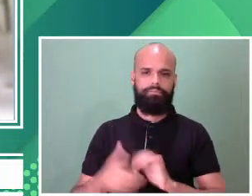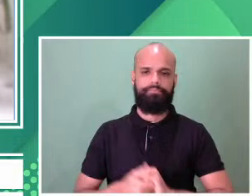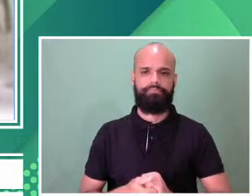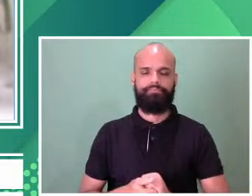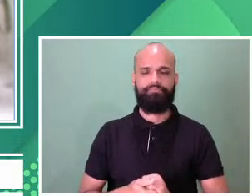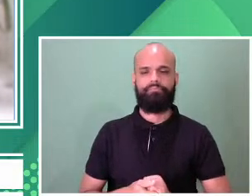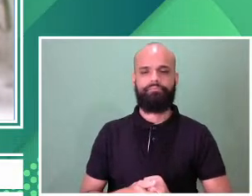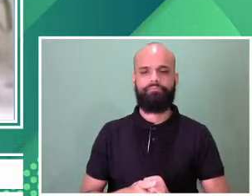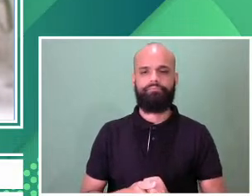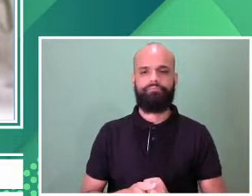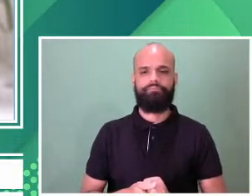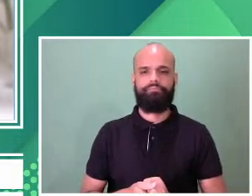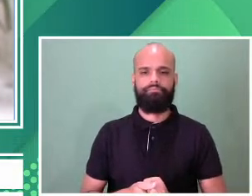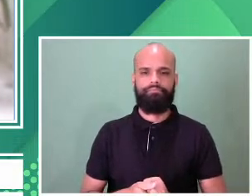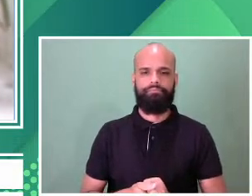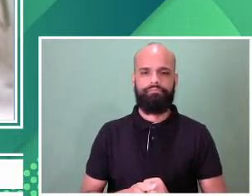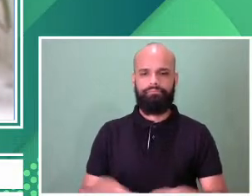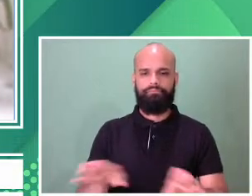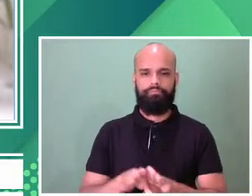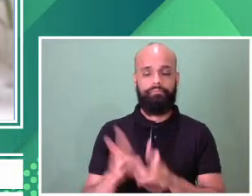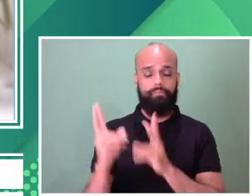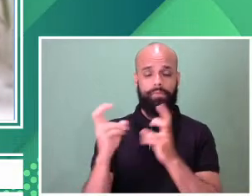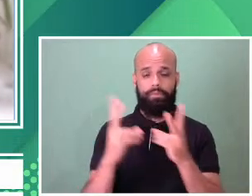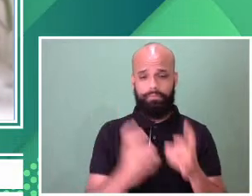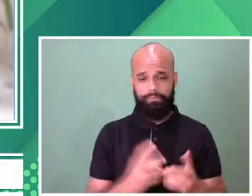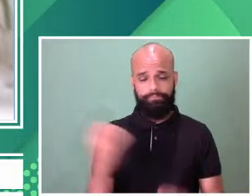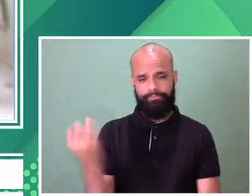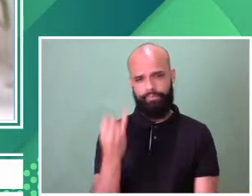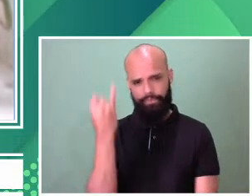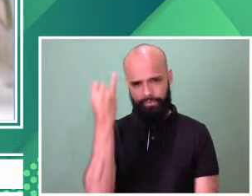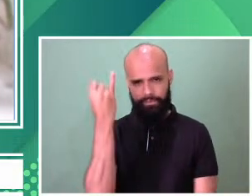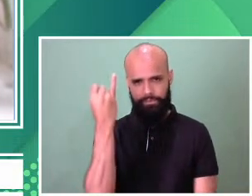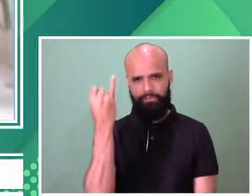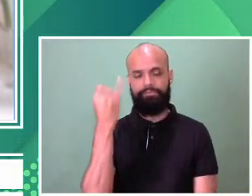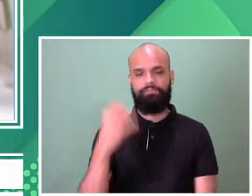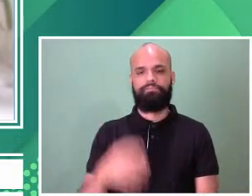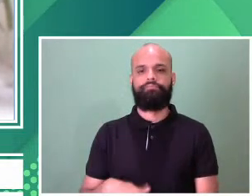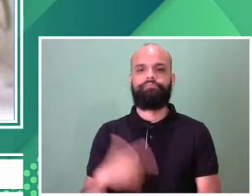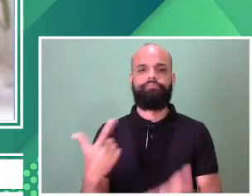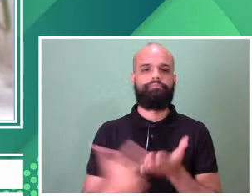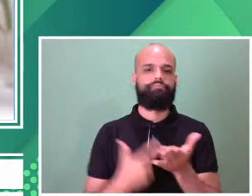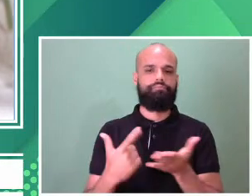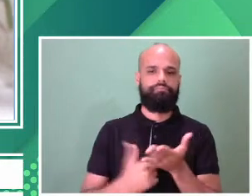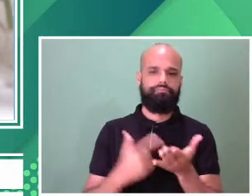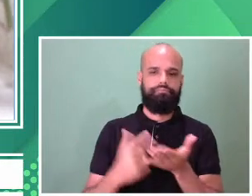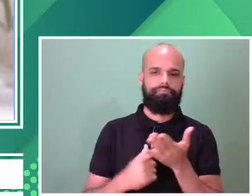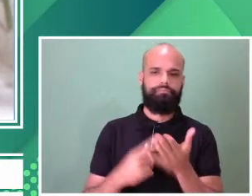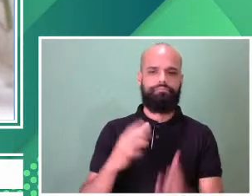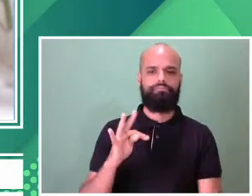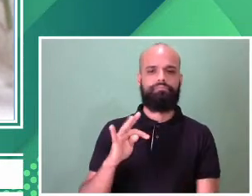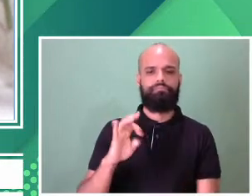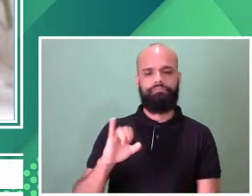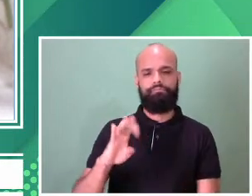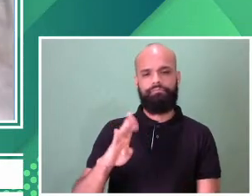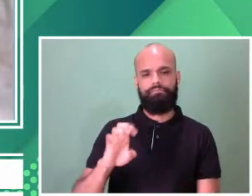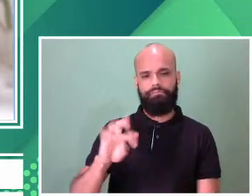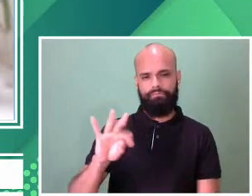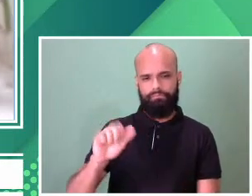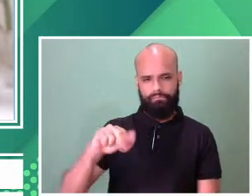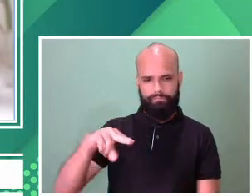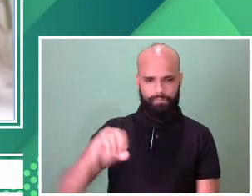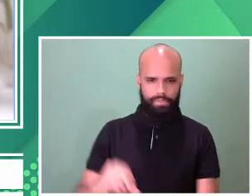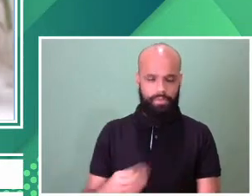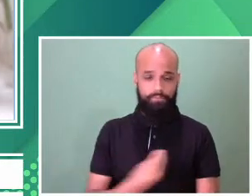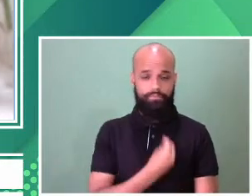levamos em consideração essa perspectiva. No livro tibetano do Viver e Morrer, de Sonjai